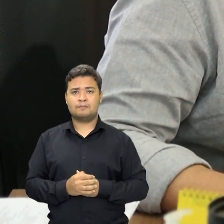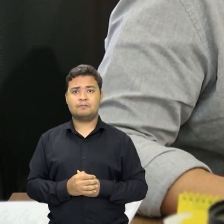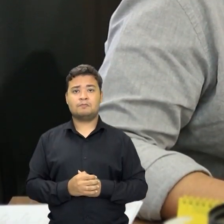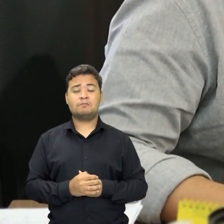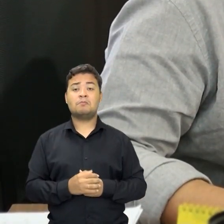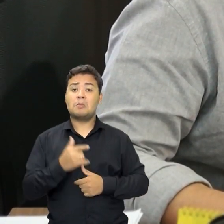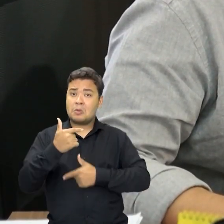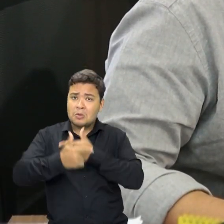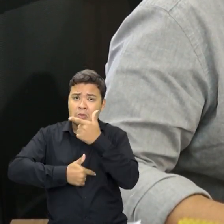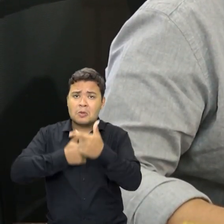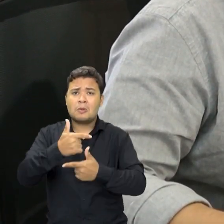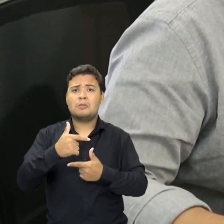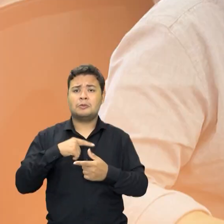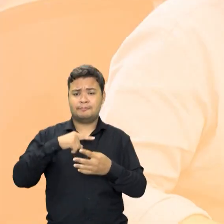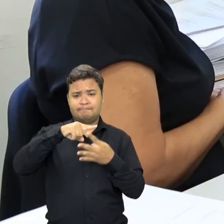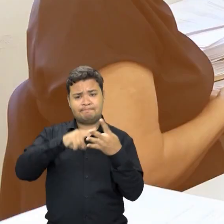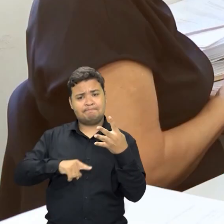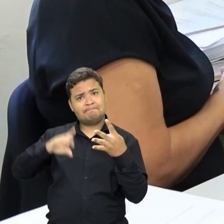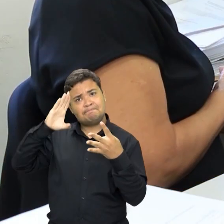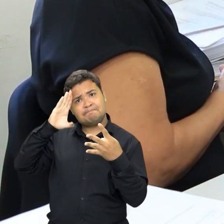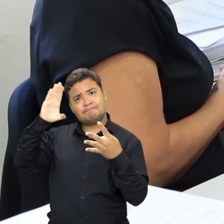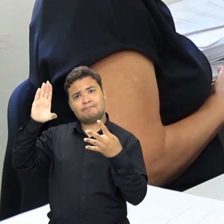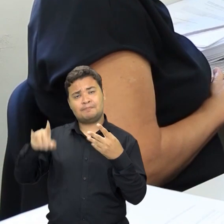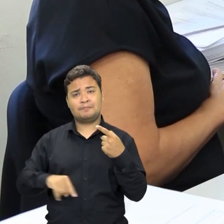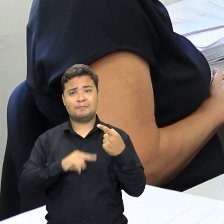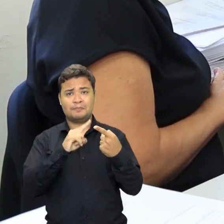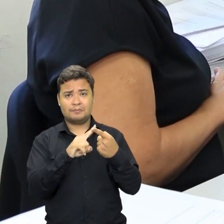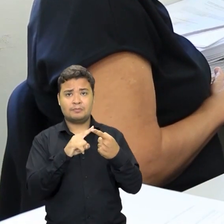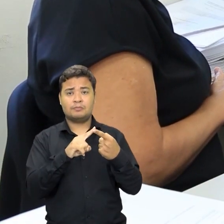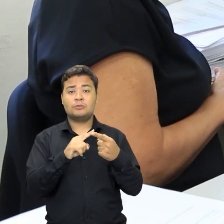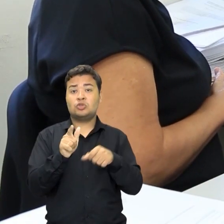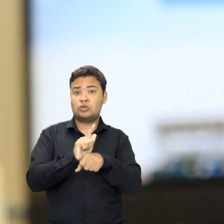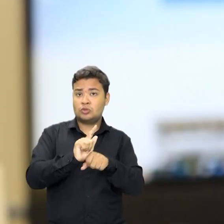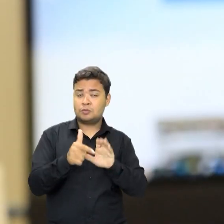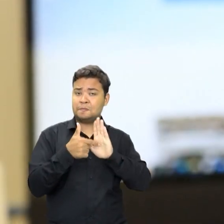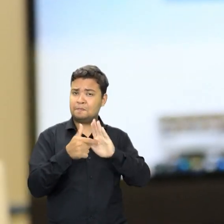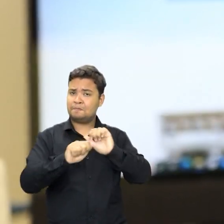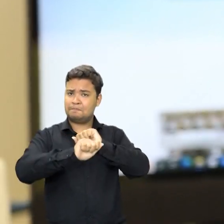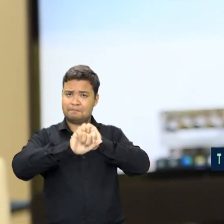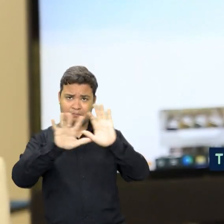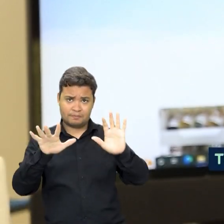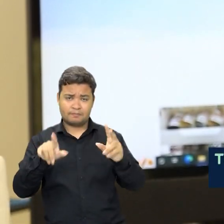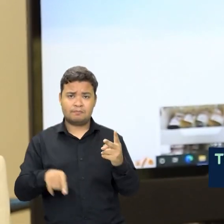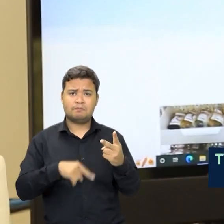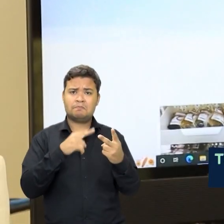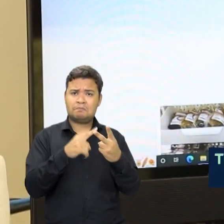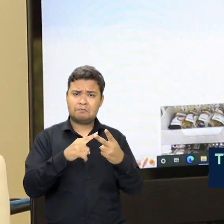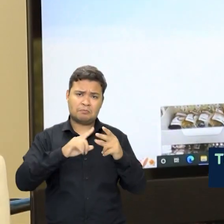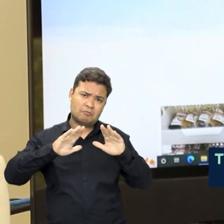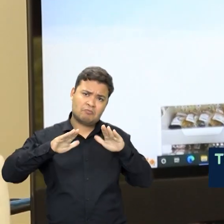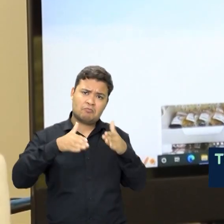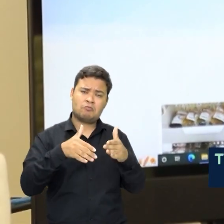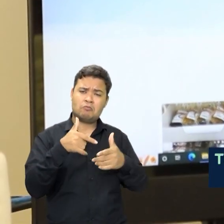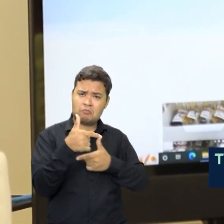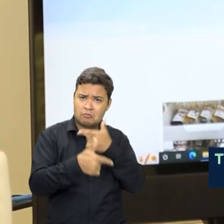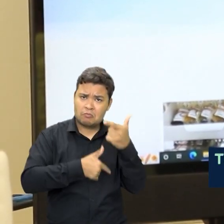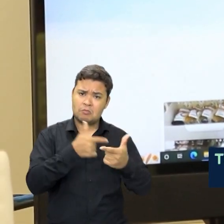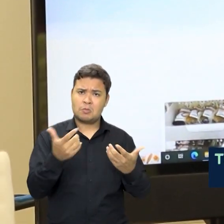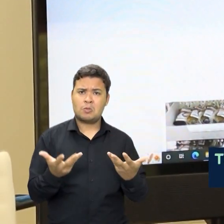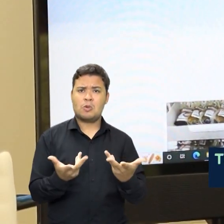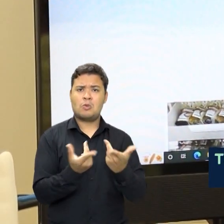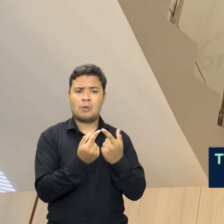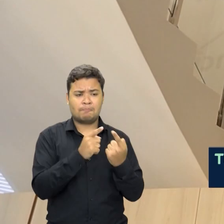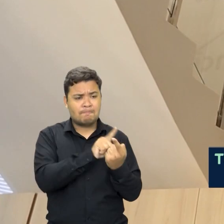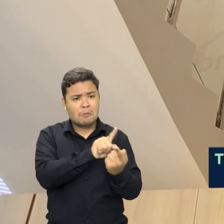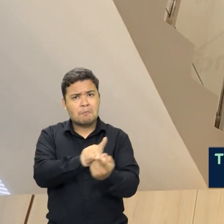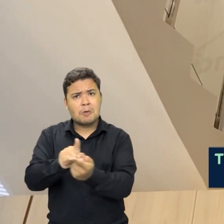O trabalho da Fundação é baseado em 4 pilares: transparência da gestão, total comprometimento com a qualidade dos